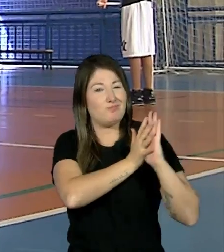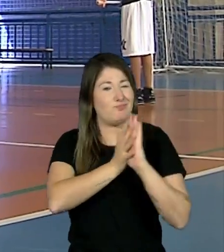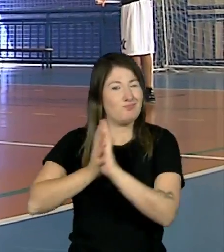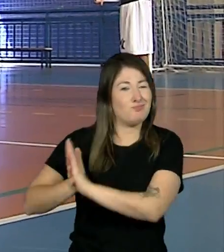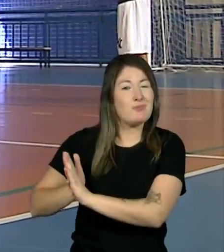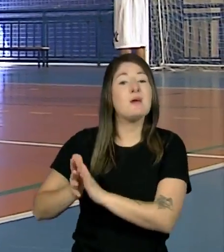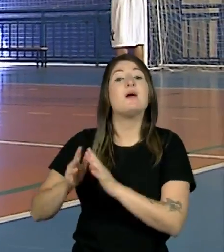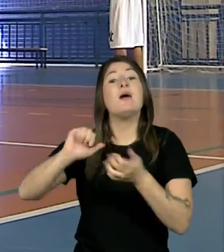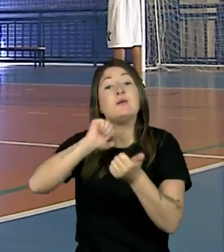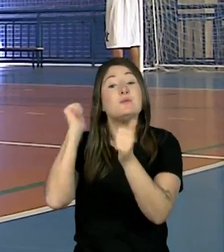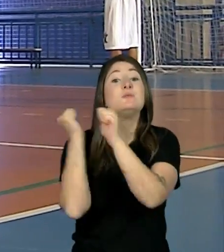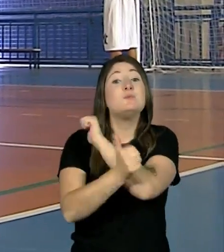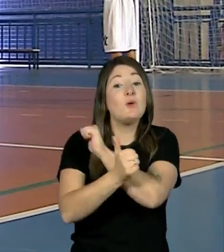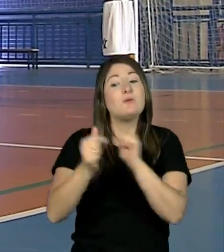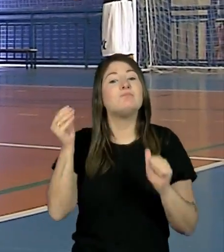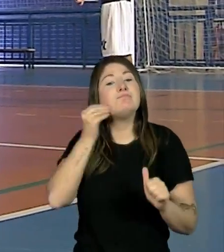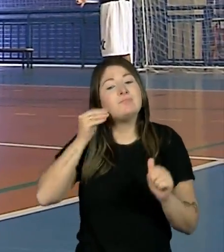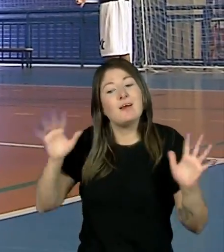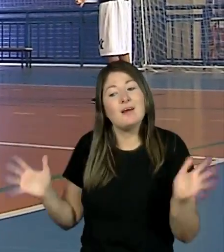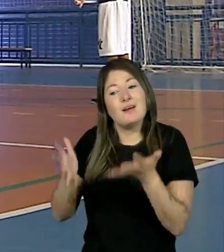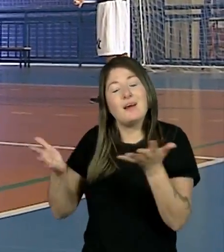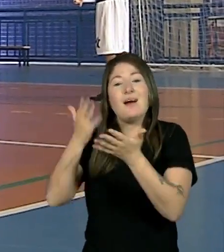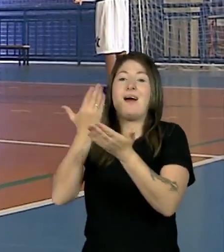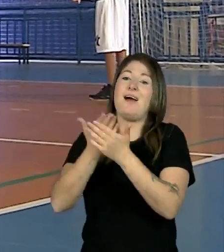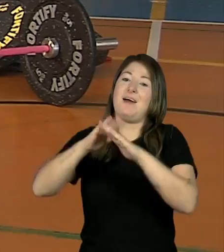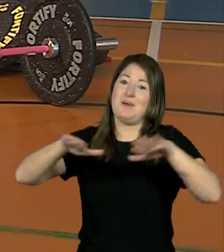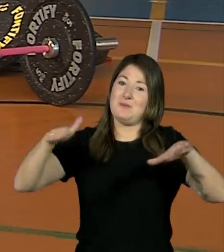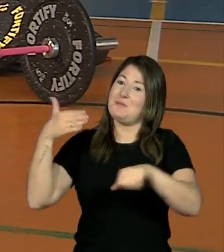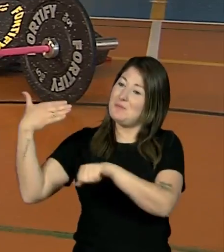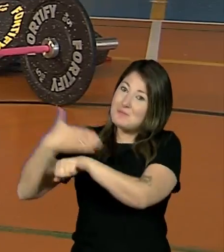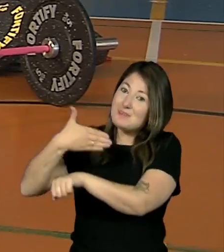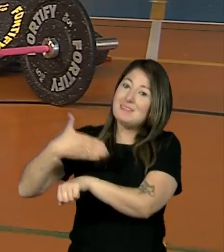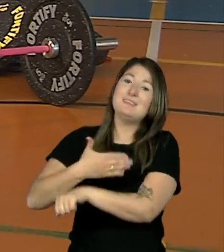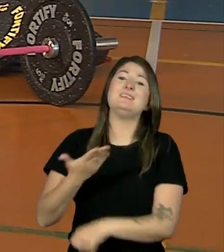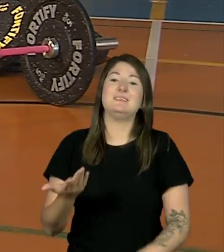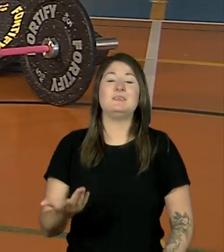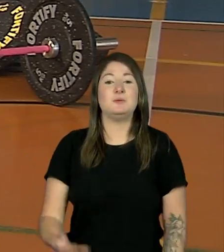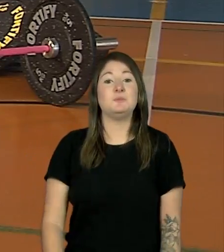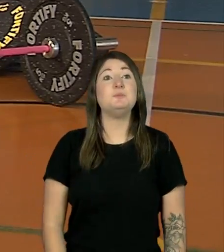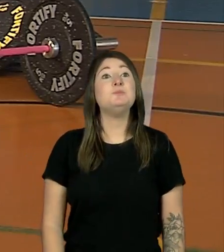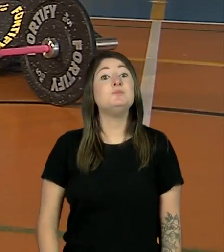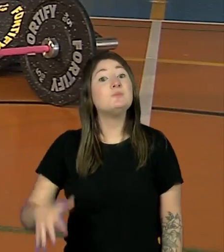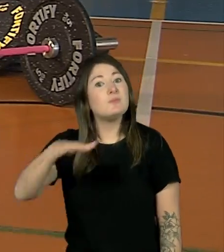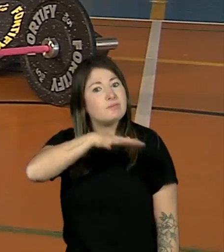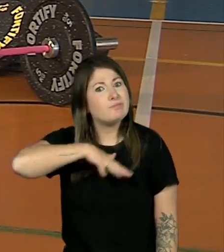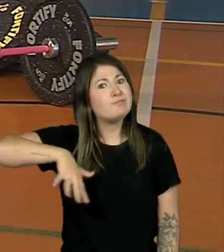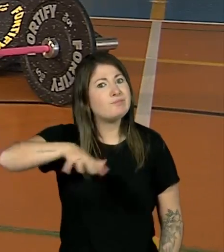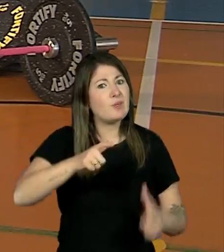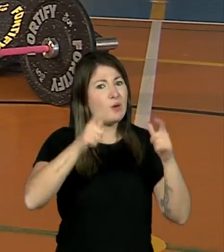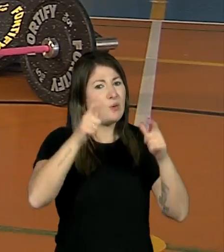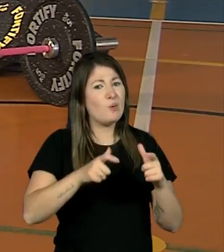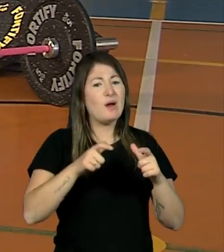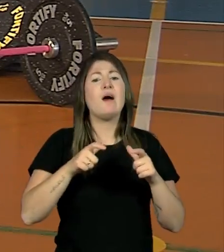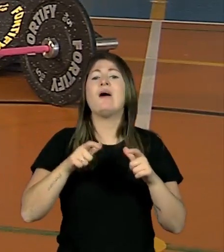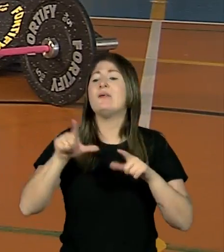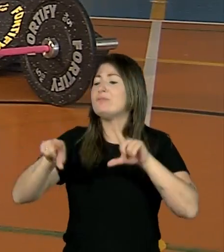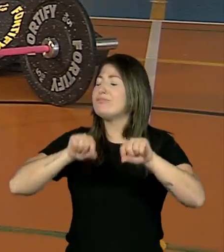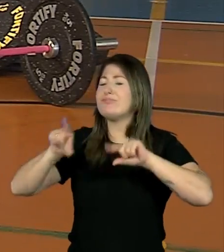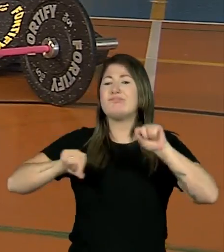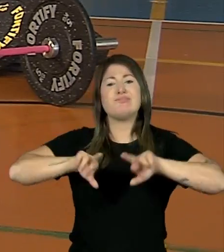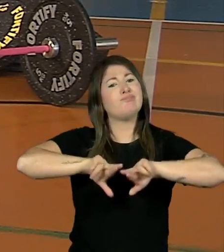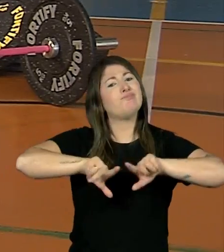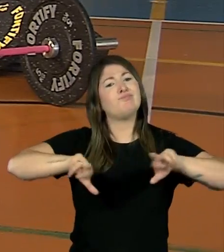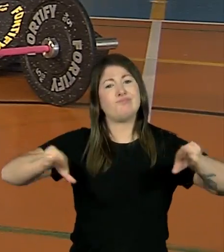mais acessível para os estudantes. A região é uma região bem carente de opções. Então, quando você vem com